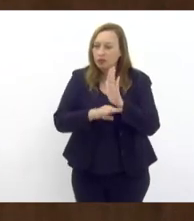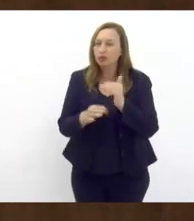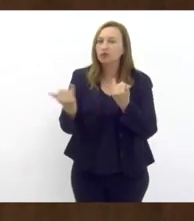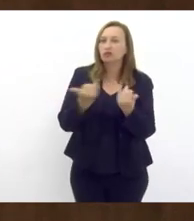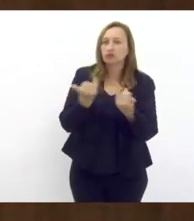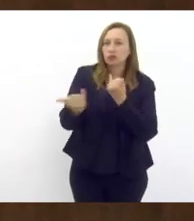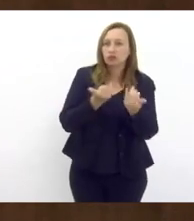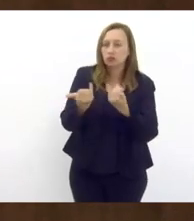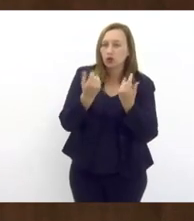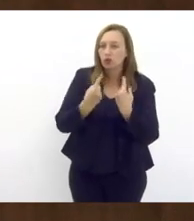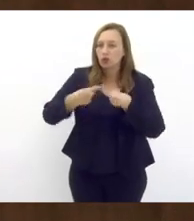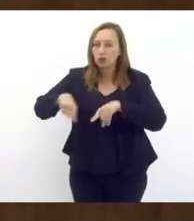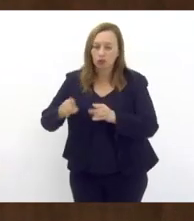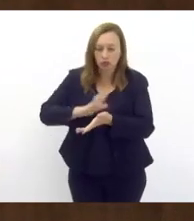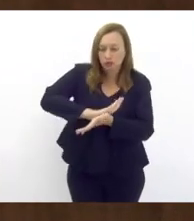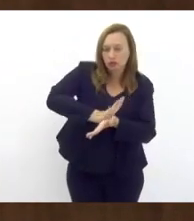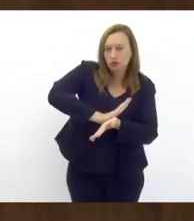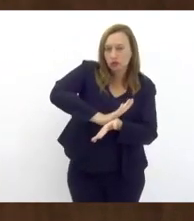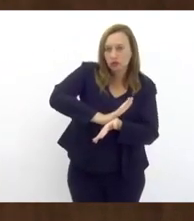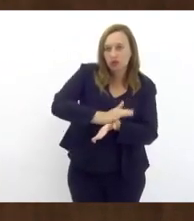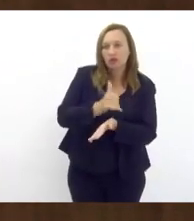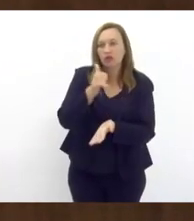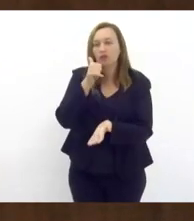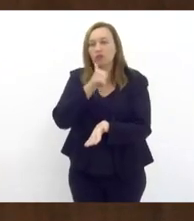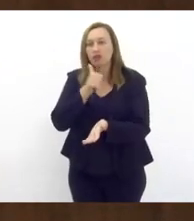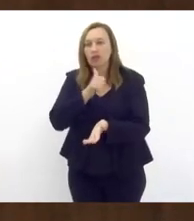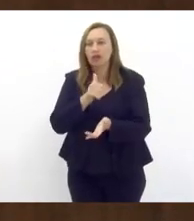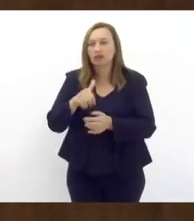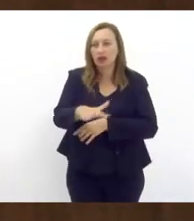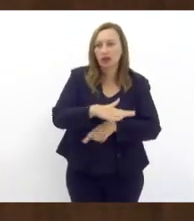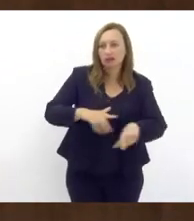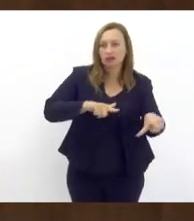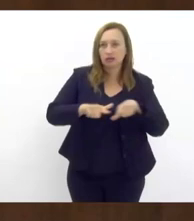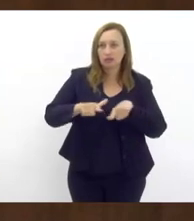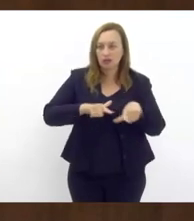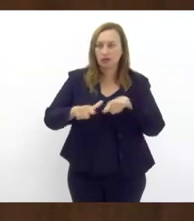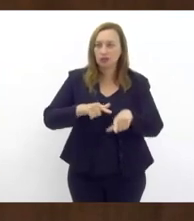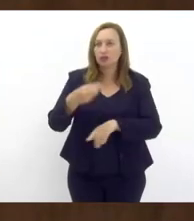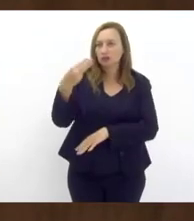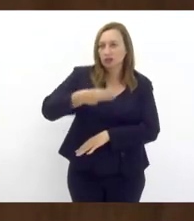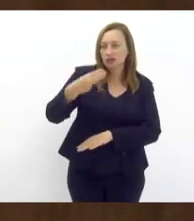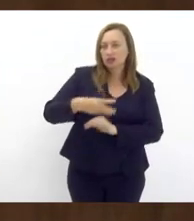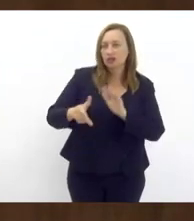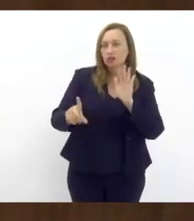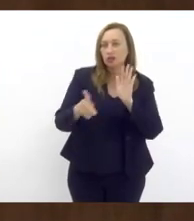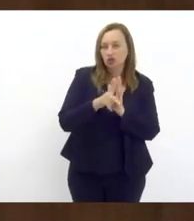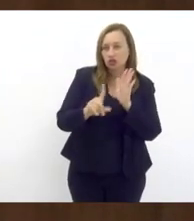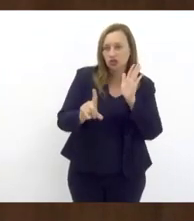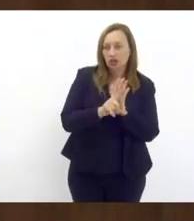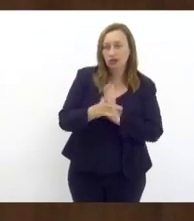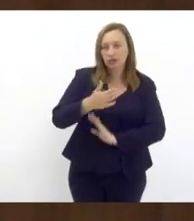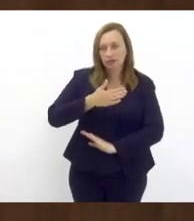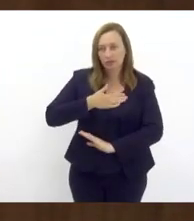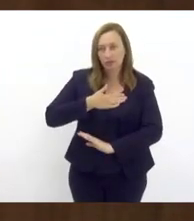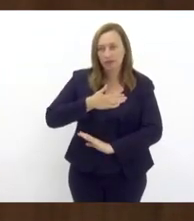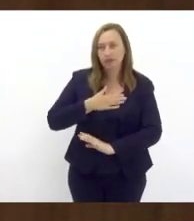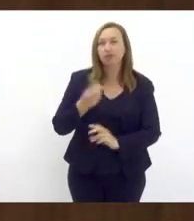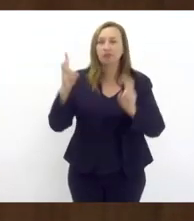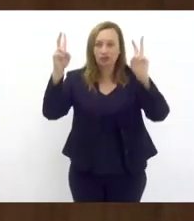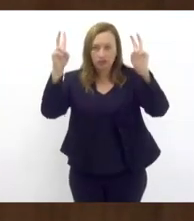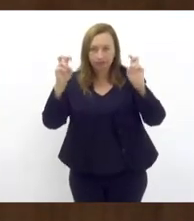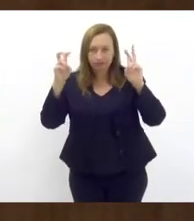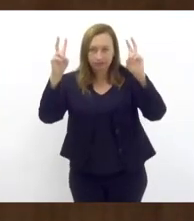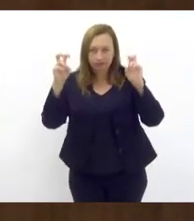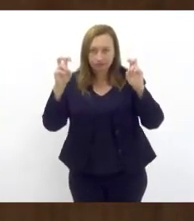combate à discriminação de mulheres no mercado de trabalho. Esse é o terceiro projeto de lei de minha autoria tratando desse